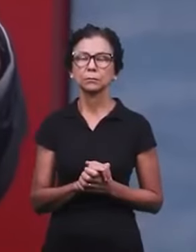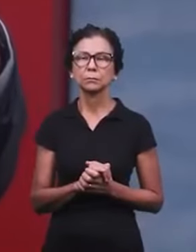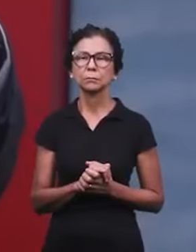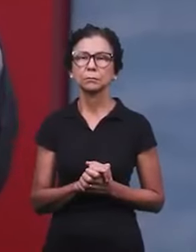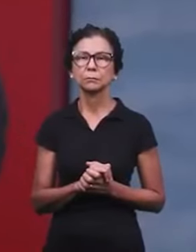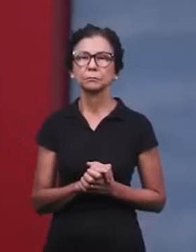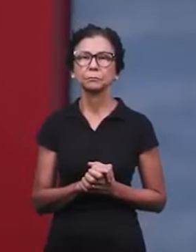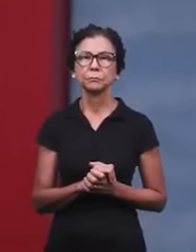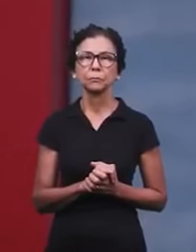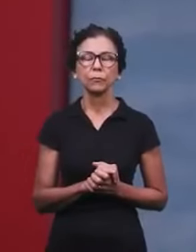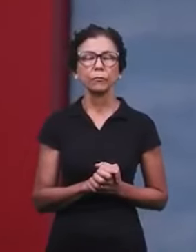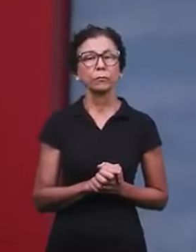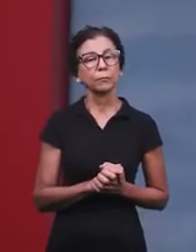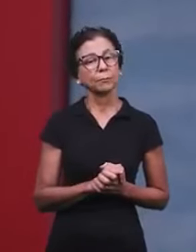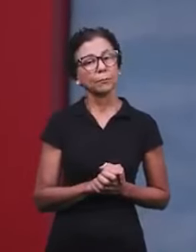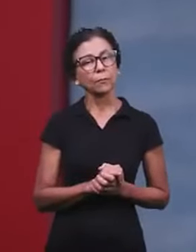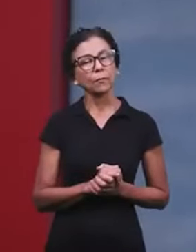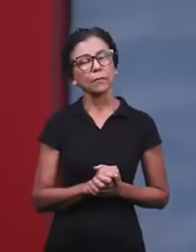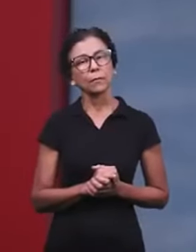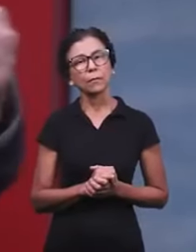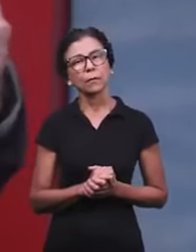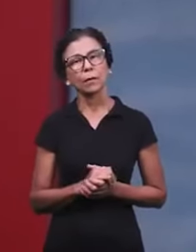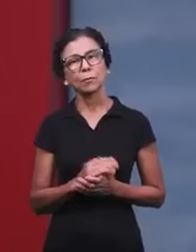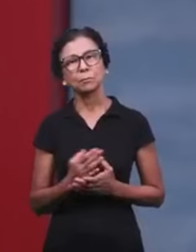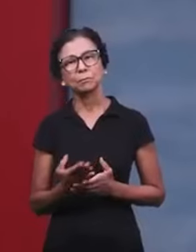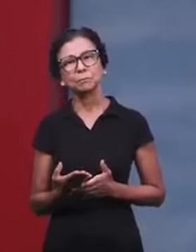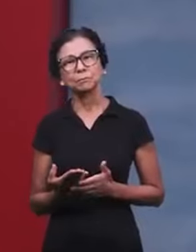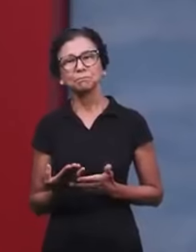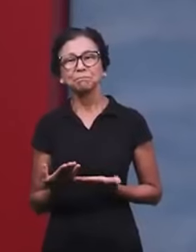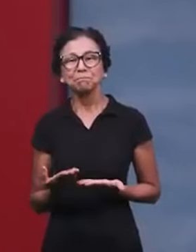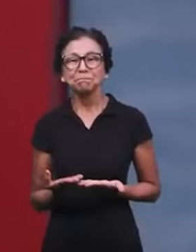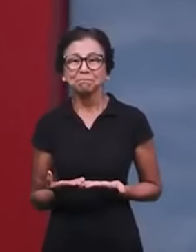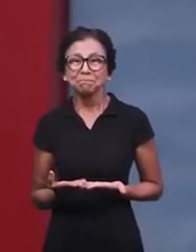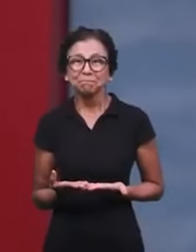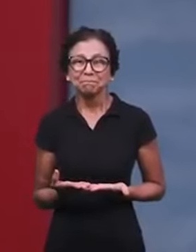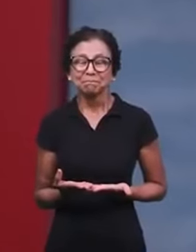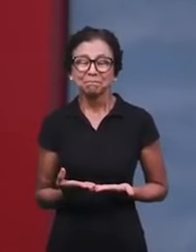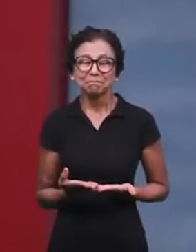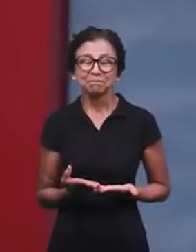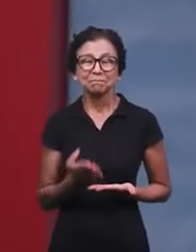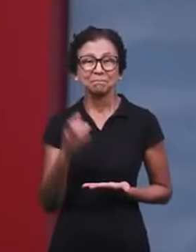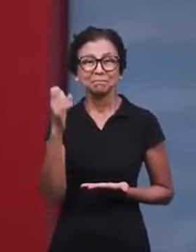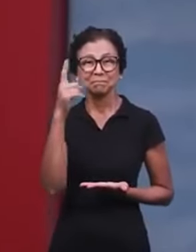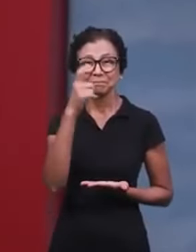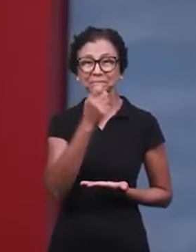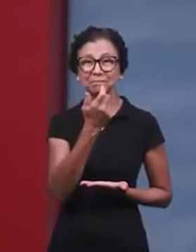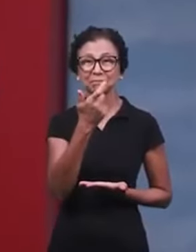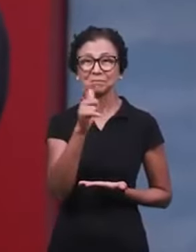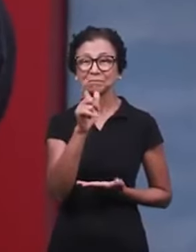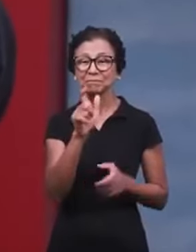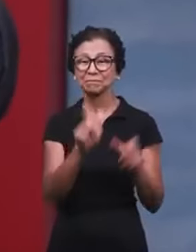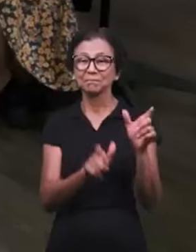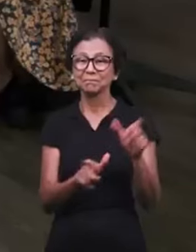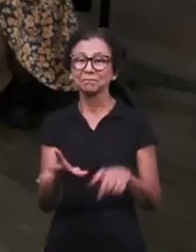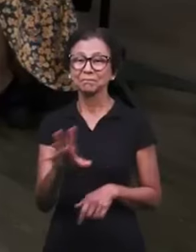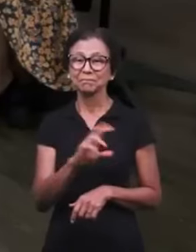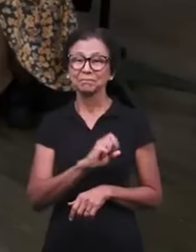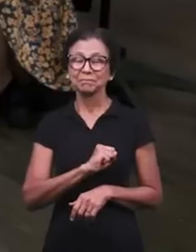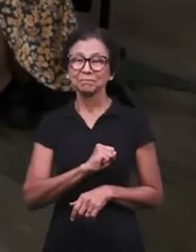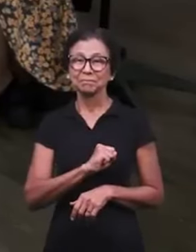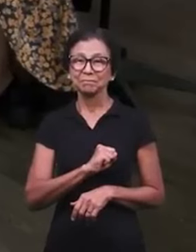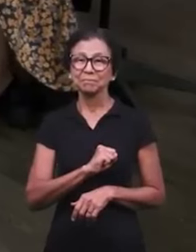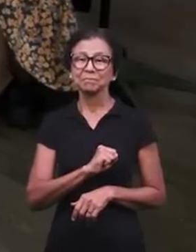terreno alguém vai nos amar mais do que a nossa própria família não é cada um aqui tem a sua